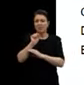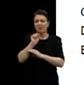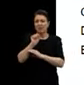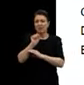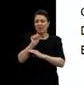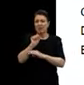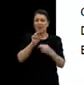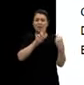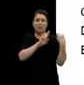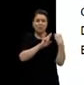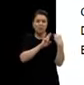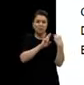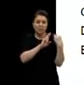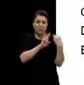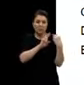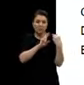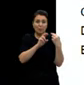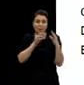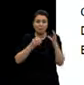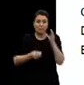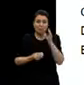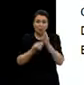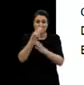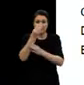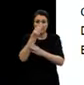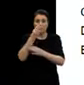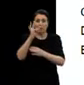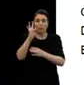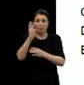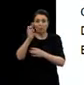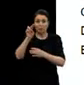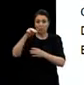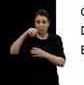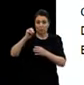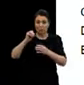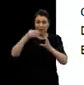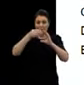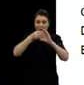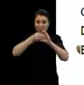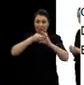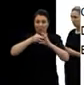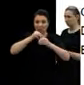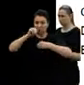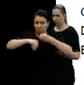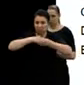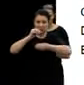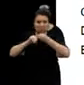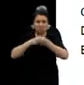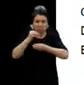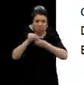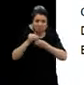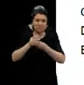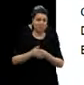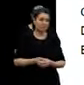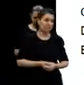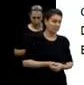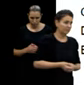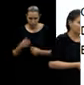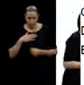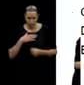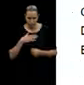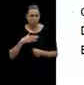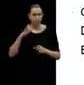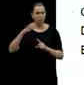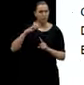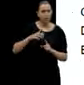é responsável pelo tumor é a divisão desordenada da célula, essa ação antitumoral agindo na divisão